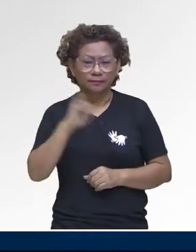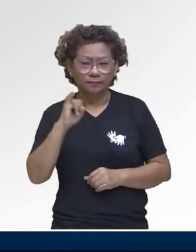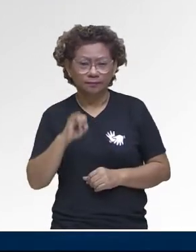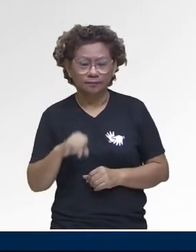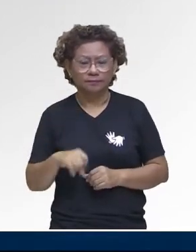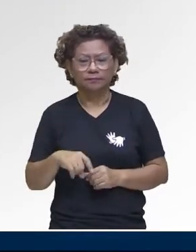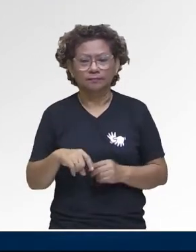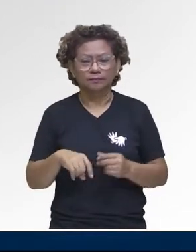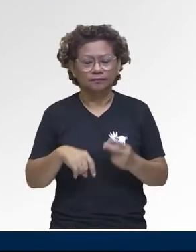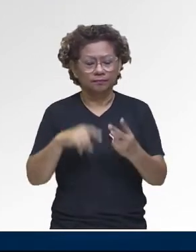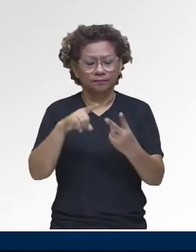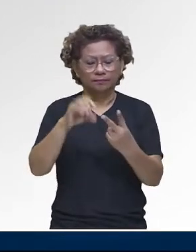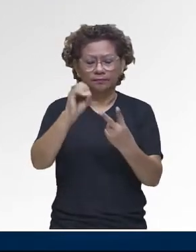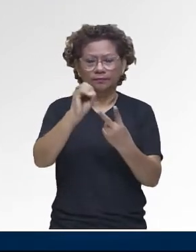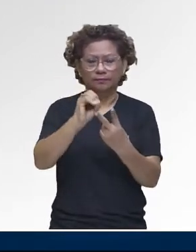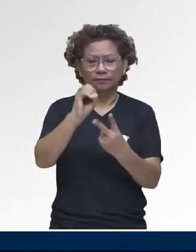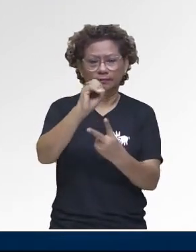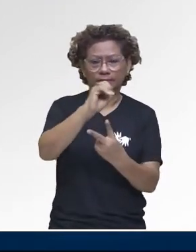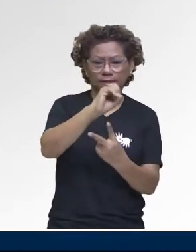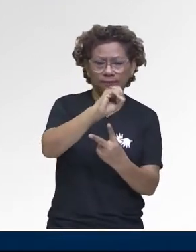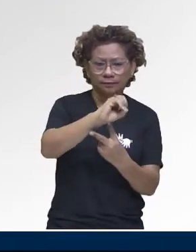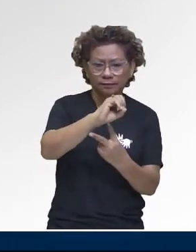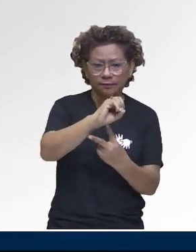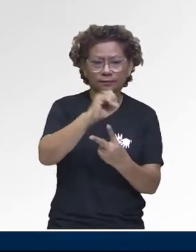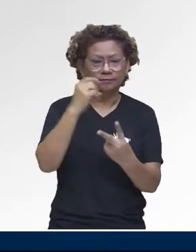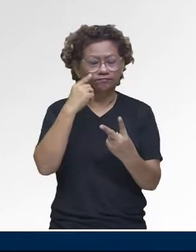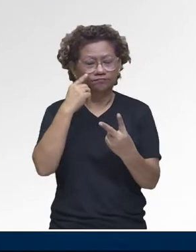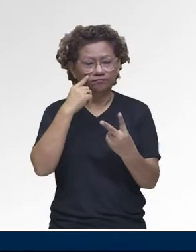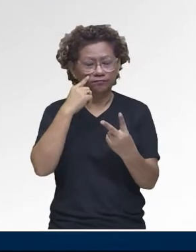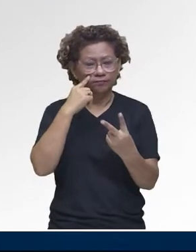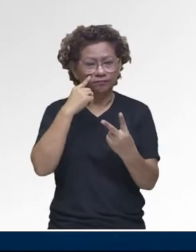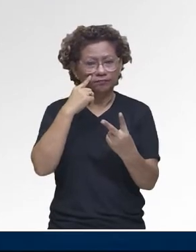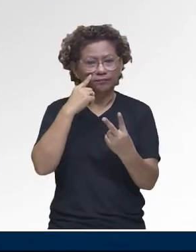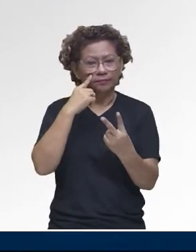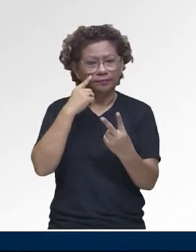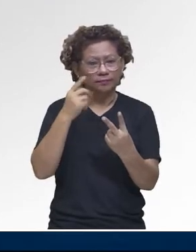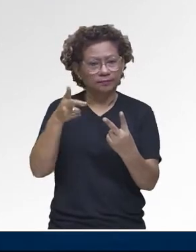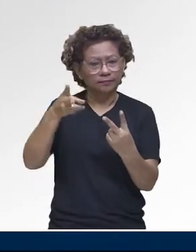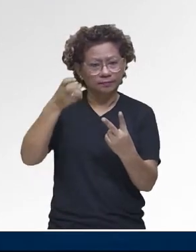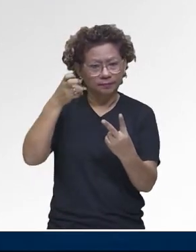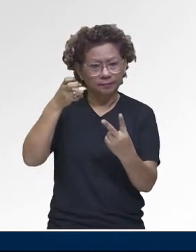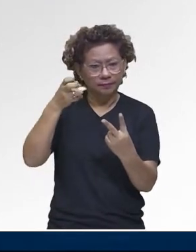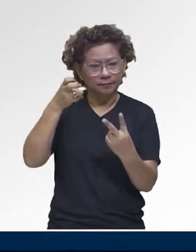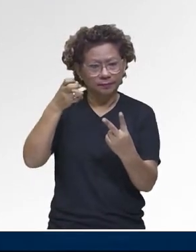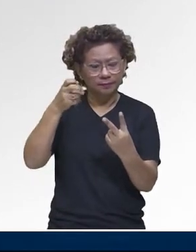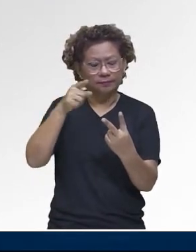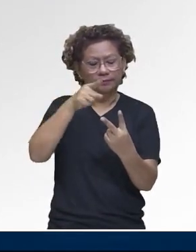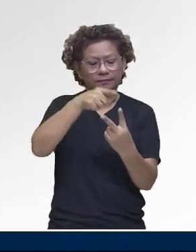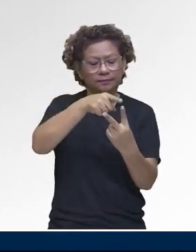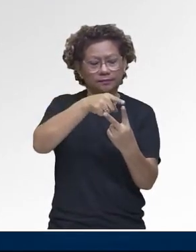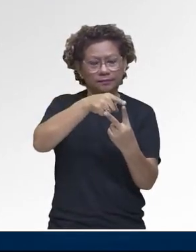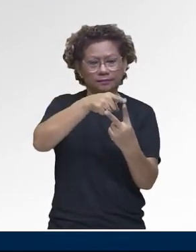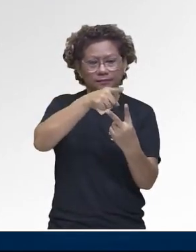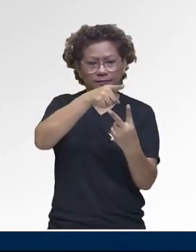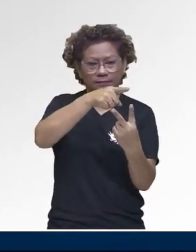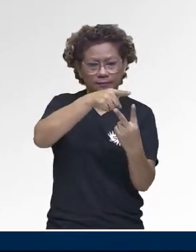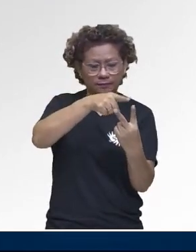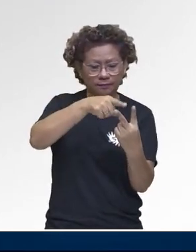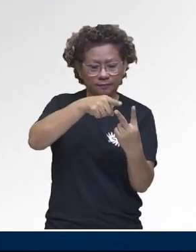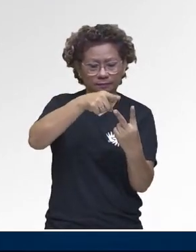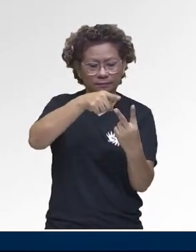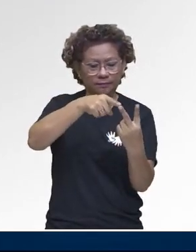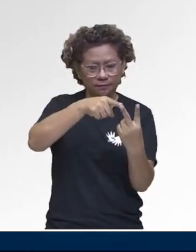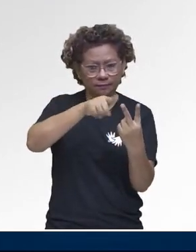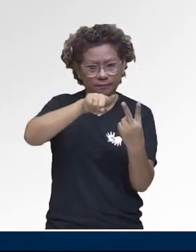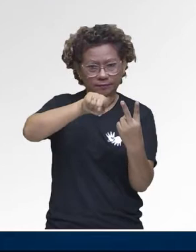decimais, porque a gente está falando de porcentagem. Então, a gente vai andar 2 casas decimais. Olha só, 1, 2. Isso quer dizer que a